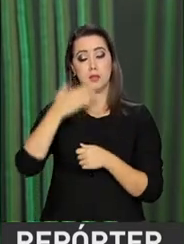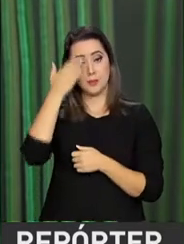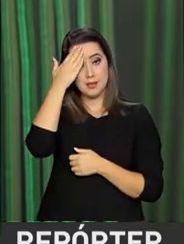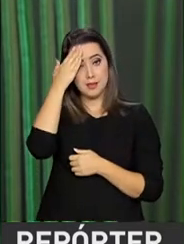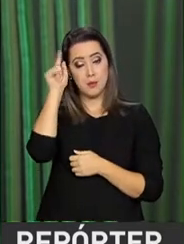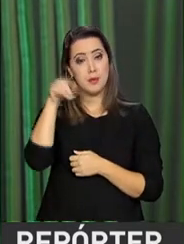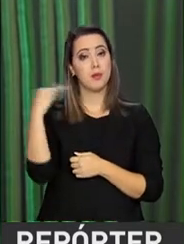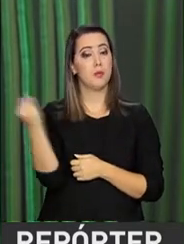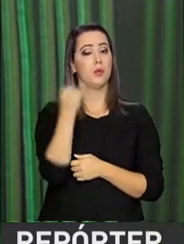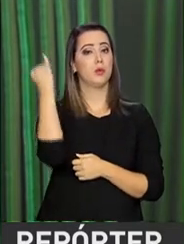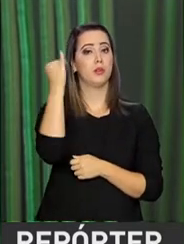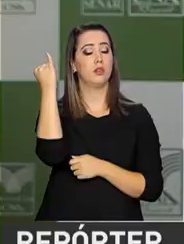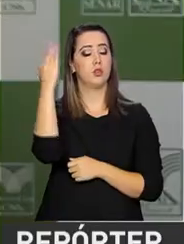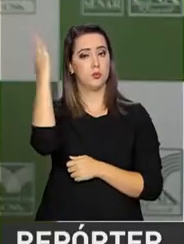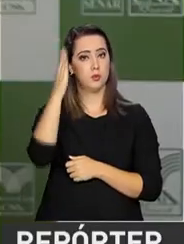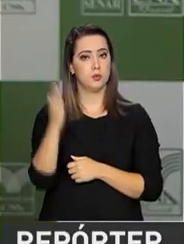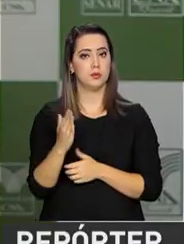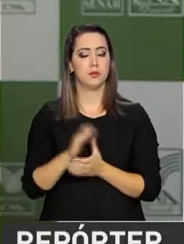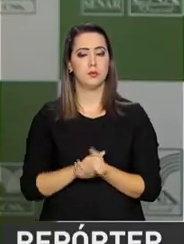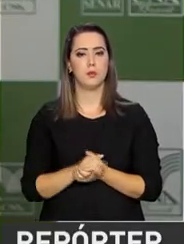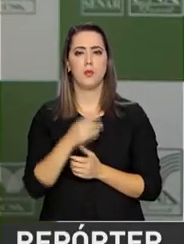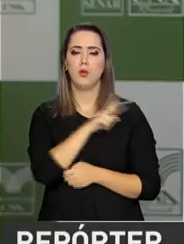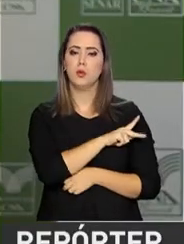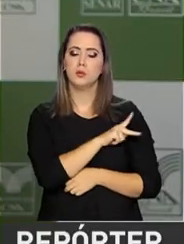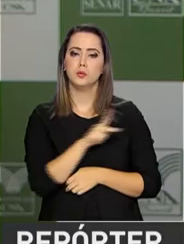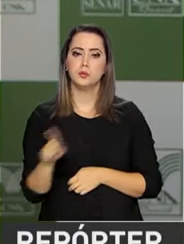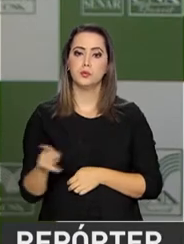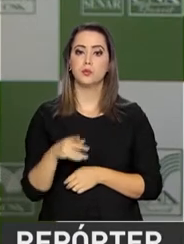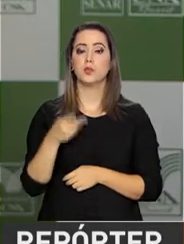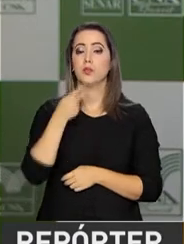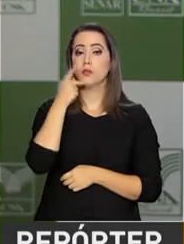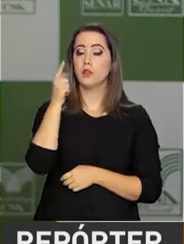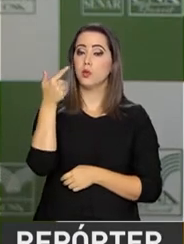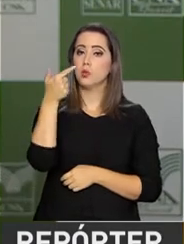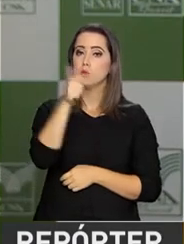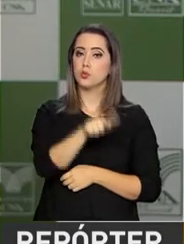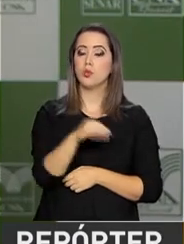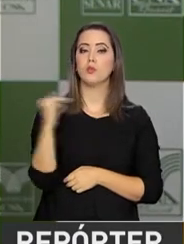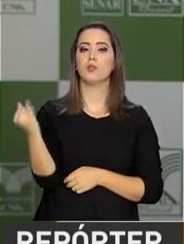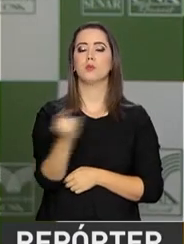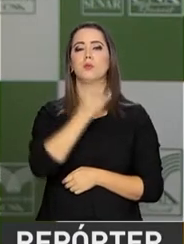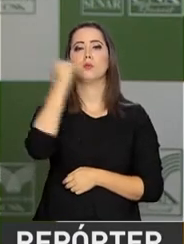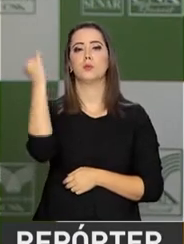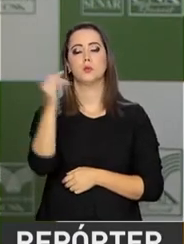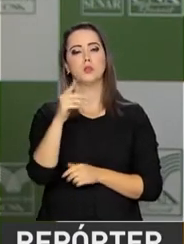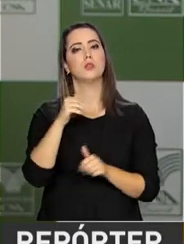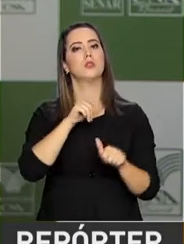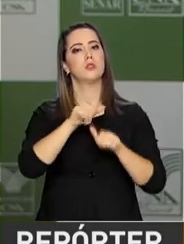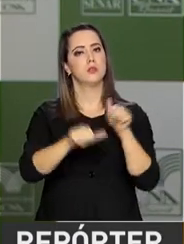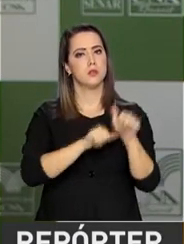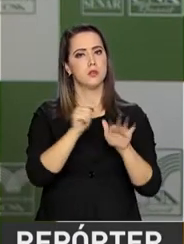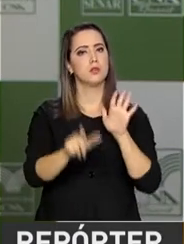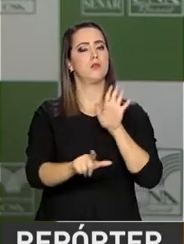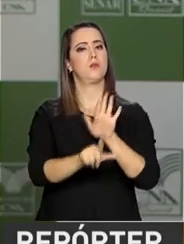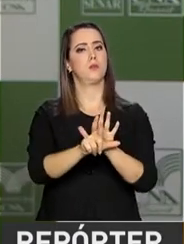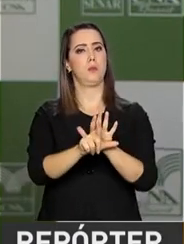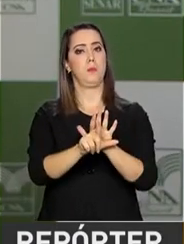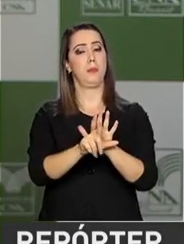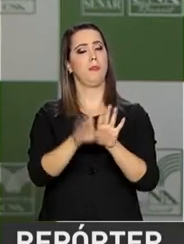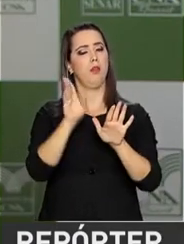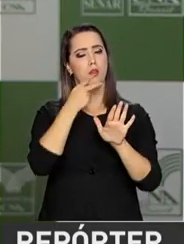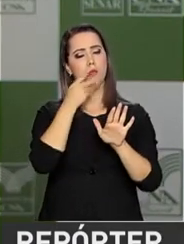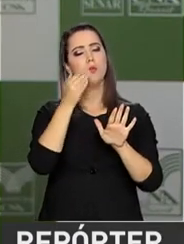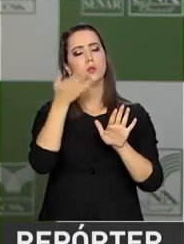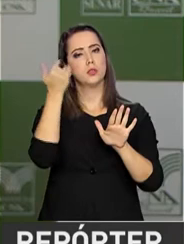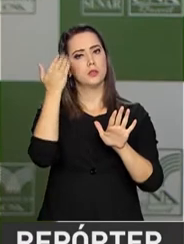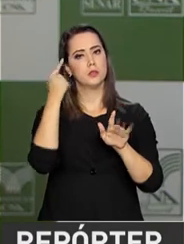grande momento para o brasil o presidente michel temer voltou a falar sobre a importância das reformas primeiro mencionou as que já foram